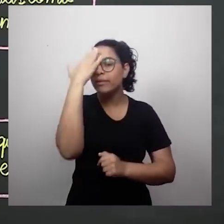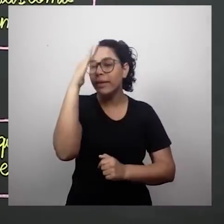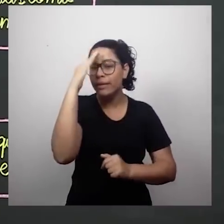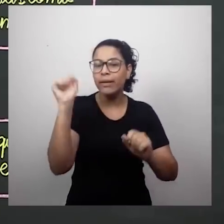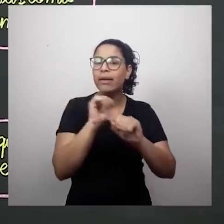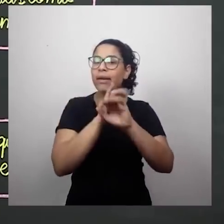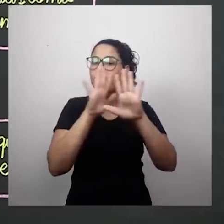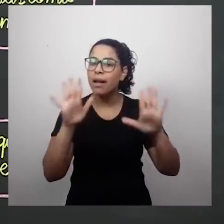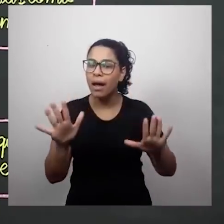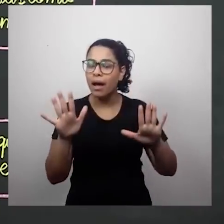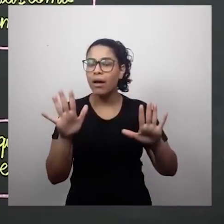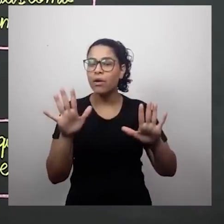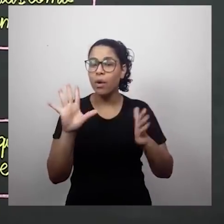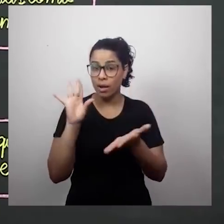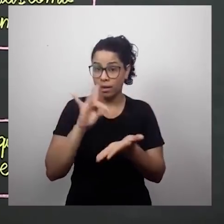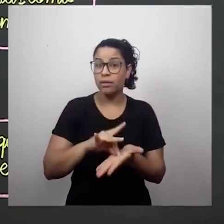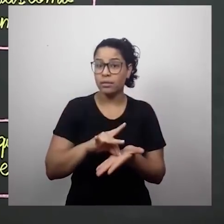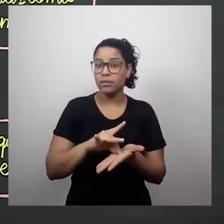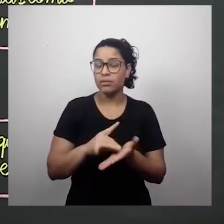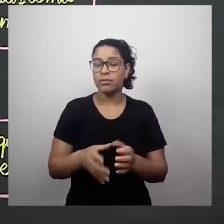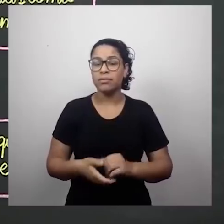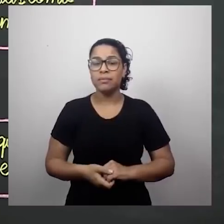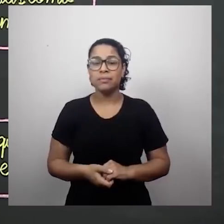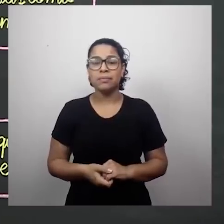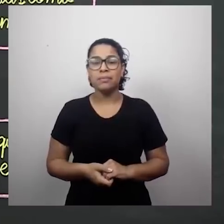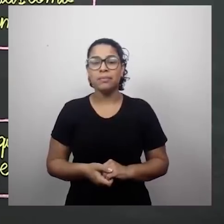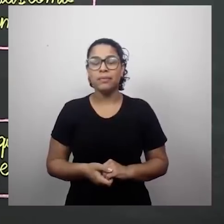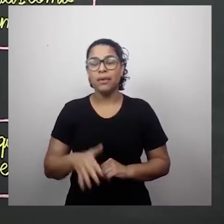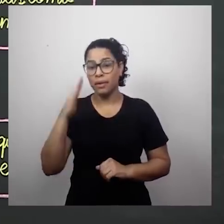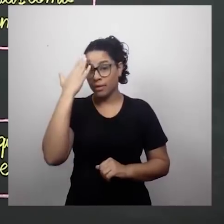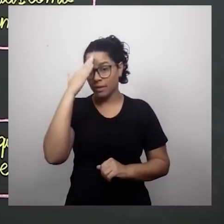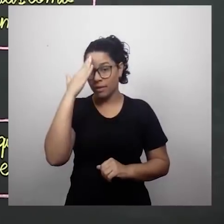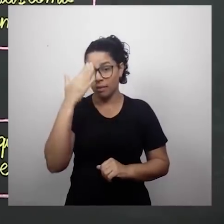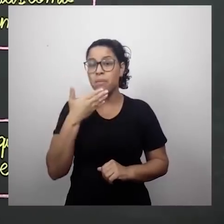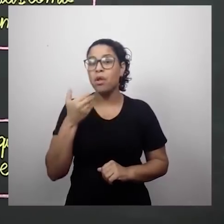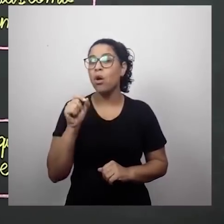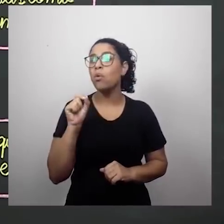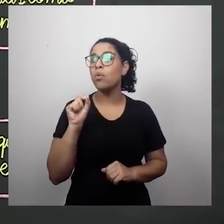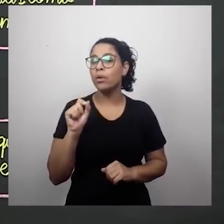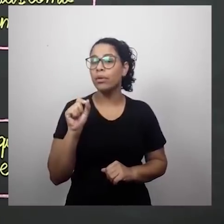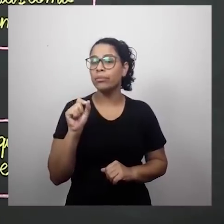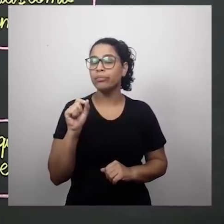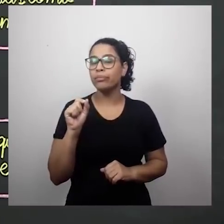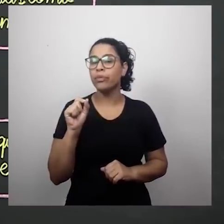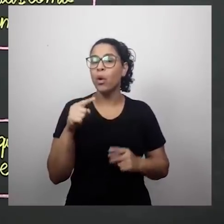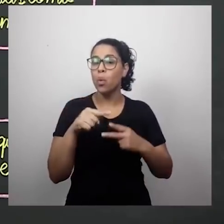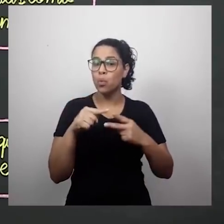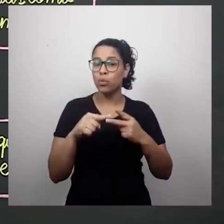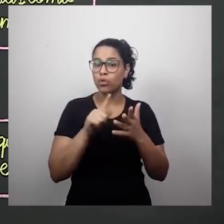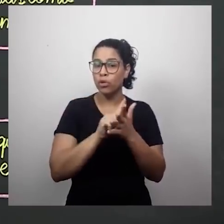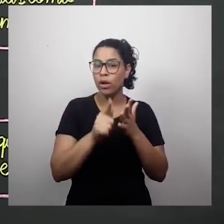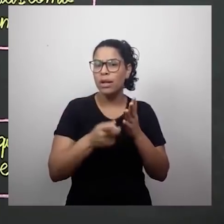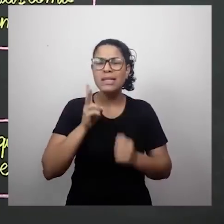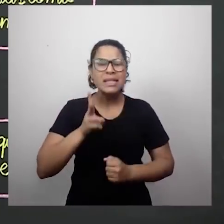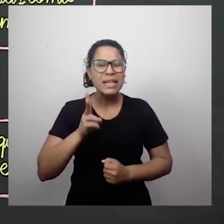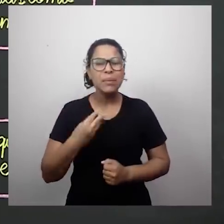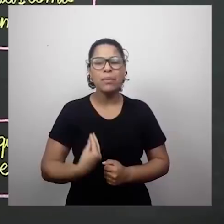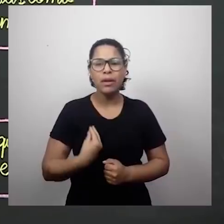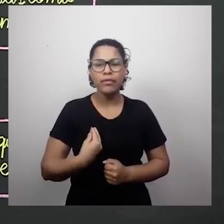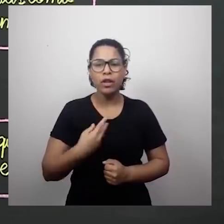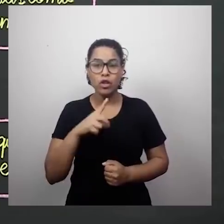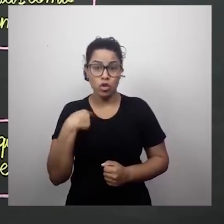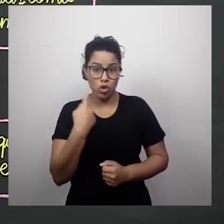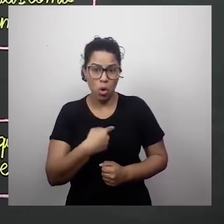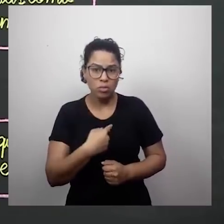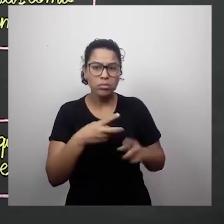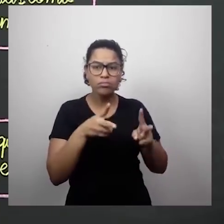realidade. Para entender melhor a relação entre esses dois gêneros, eu queria lembrar a você que o tempo inteiro na vida a gente está tentando captar